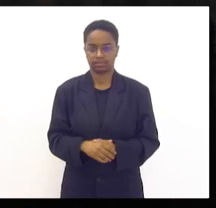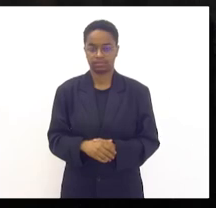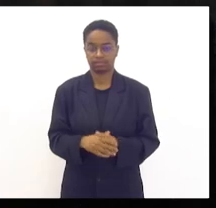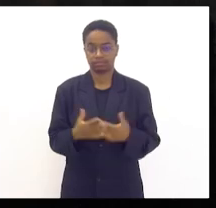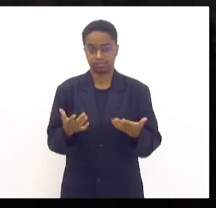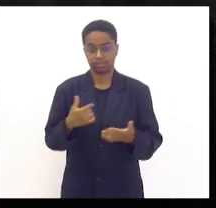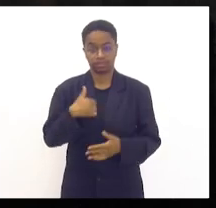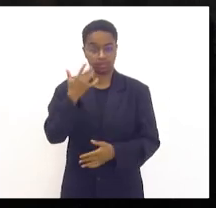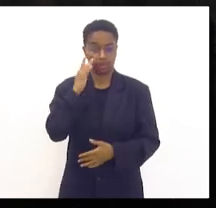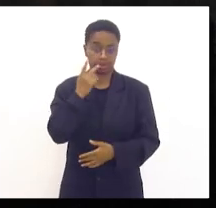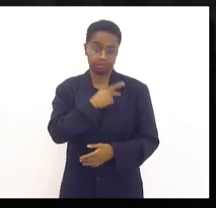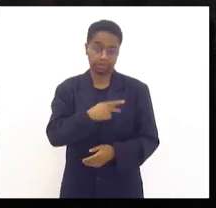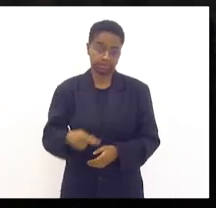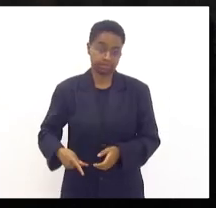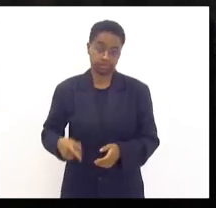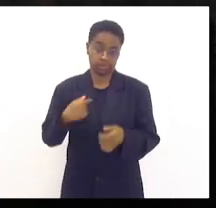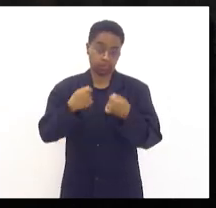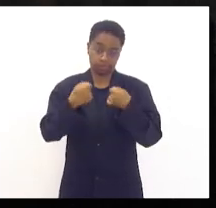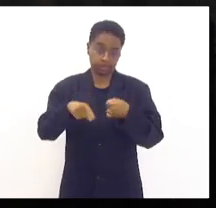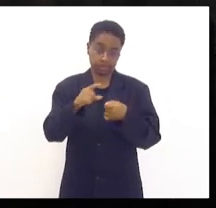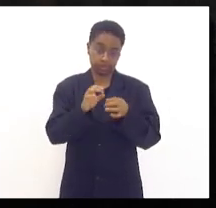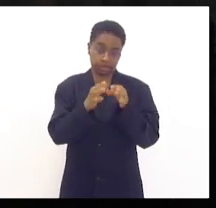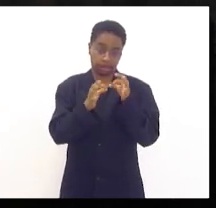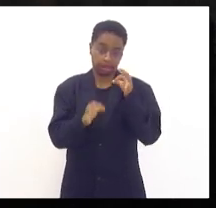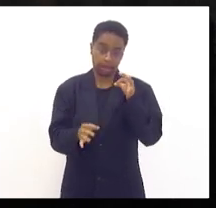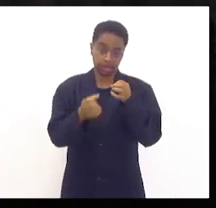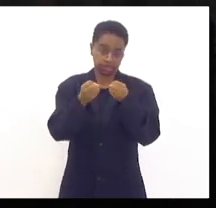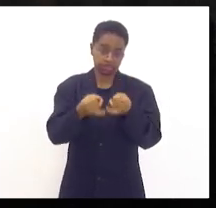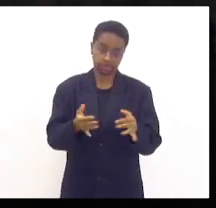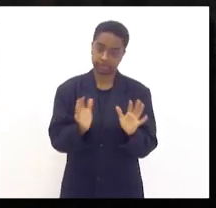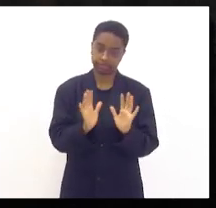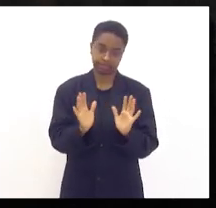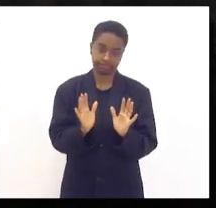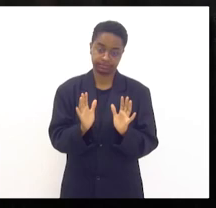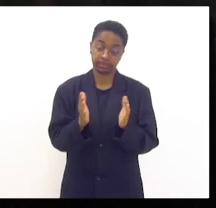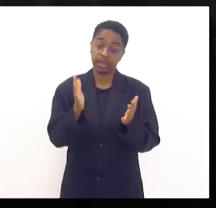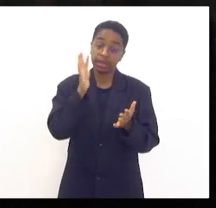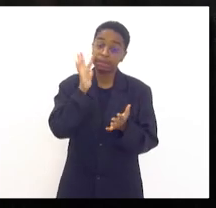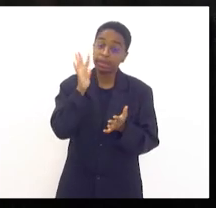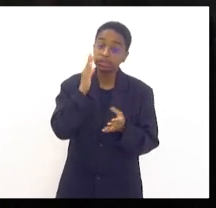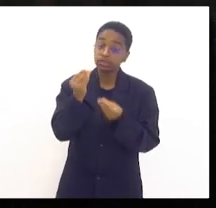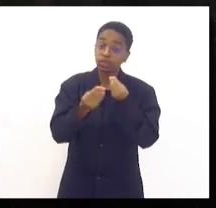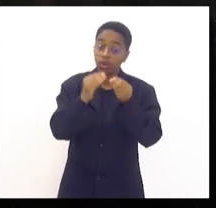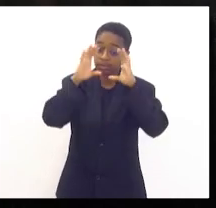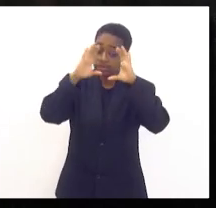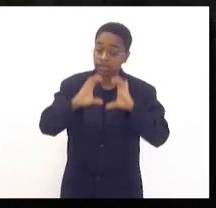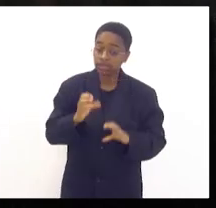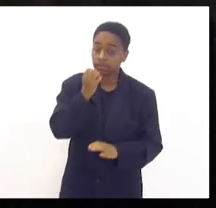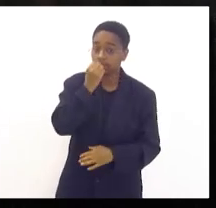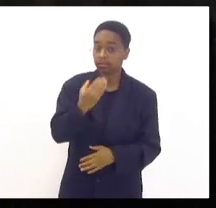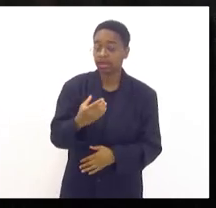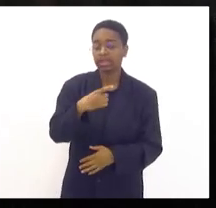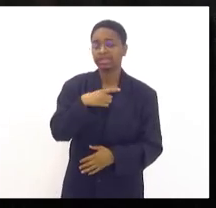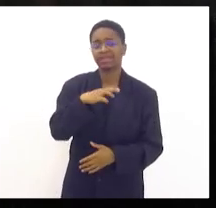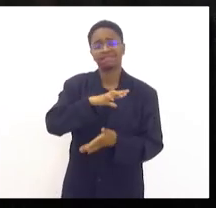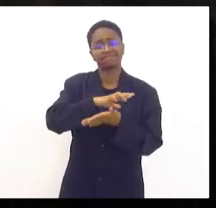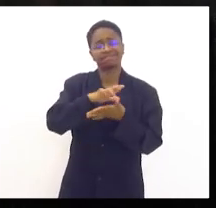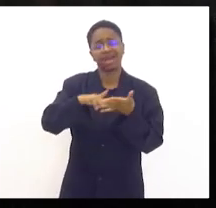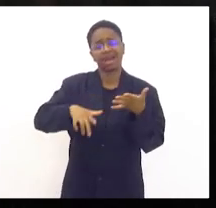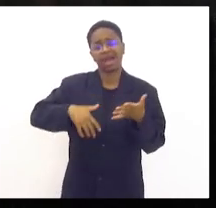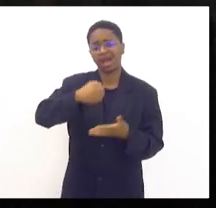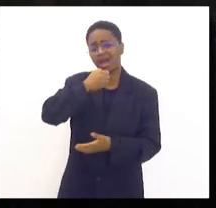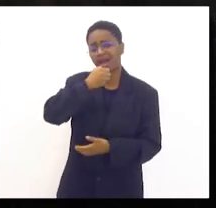acho, presidente, que eu não preciso falar mais nada, não, né? Eu acho que eu não preciso falar mais nada. Imagine o cidadão de bem. A gente tem diversos relatos